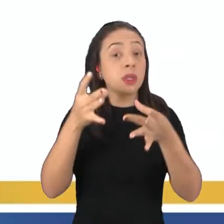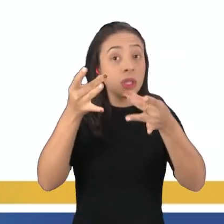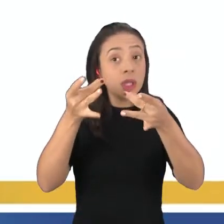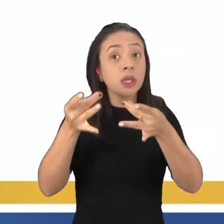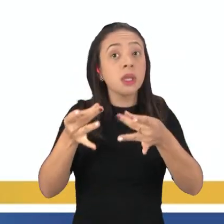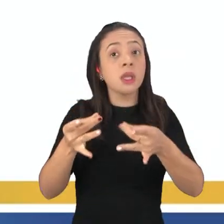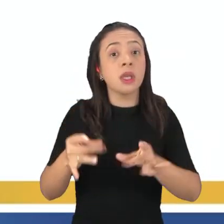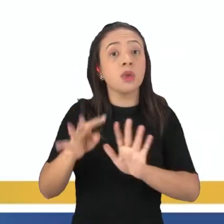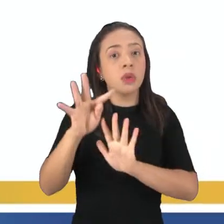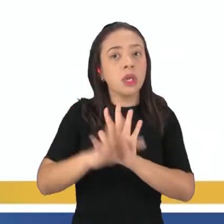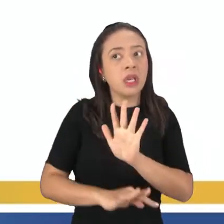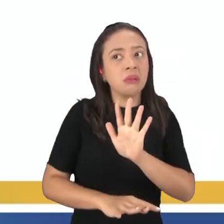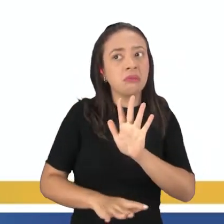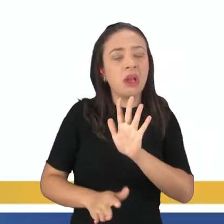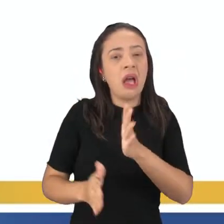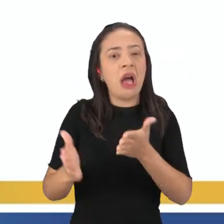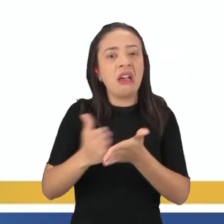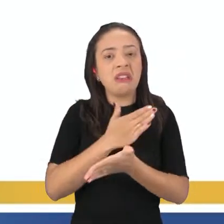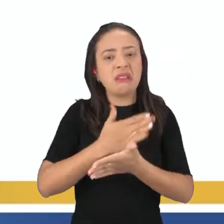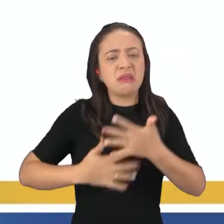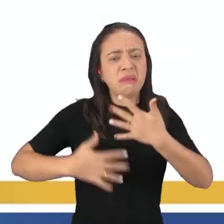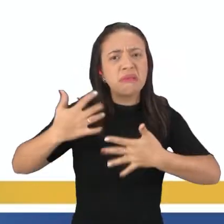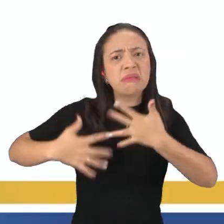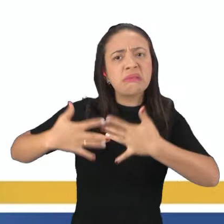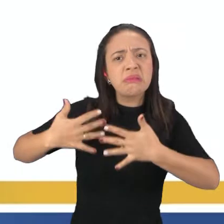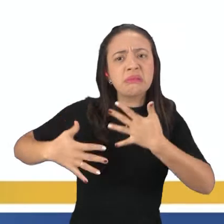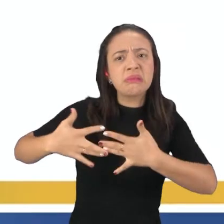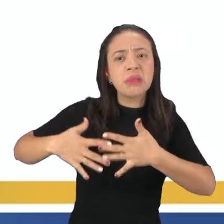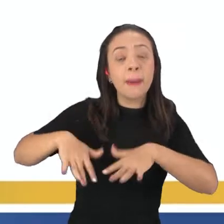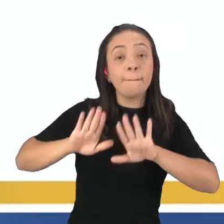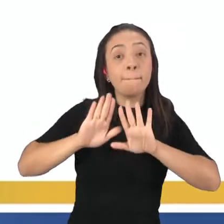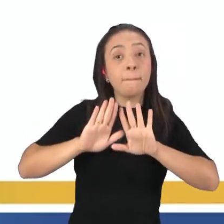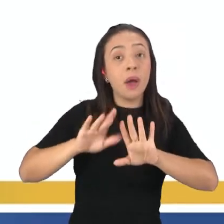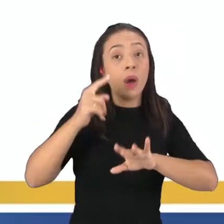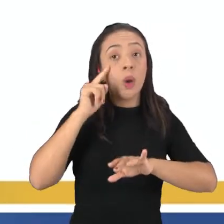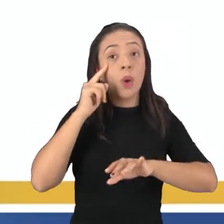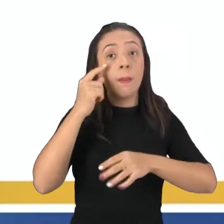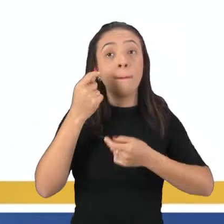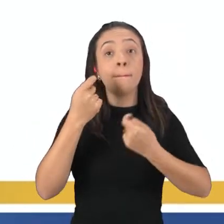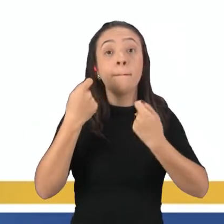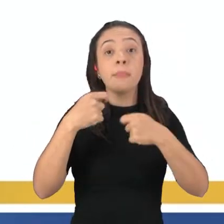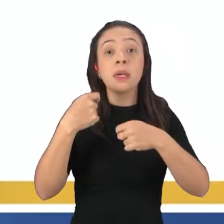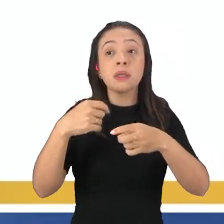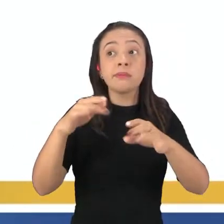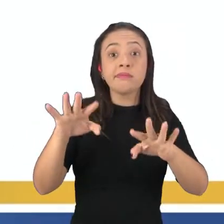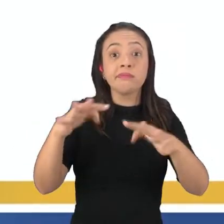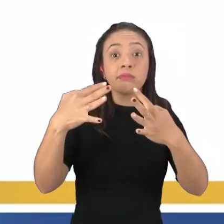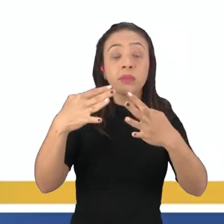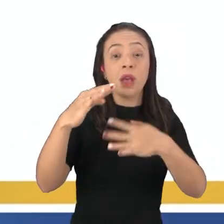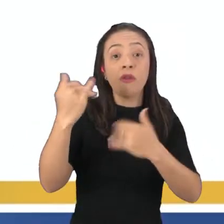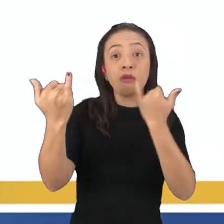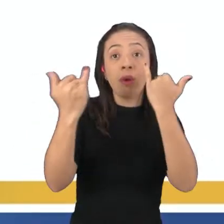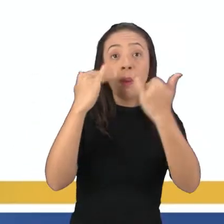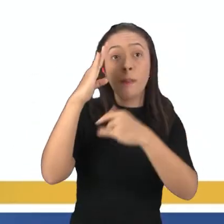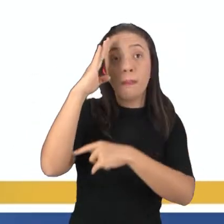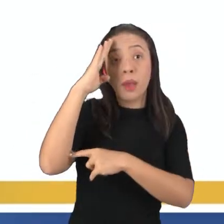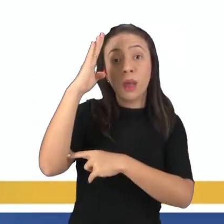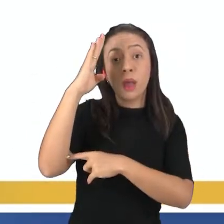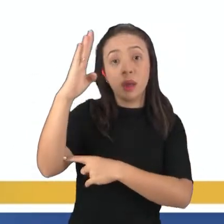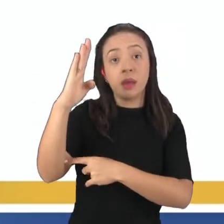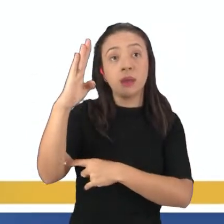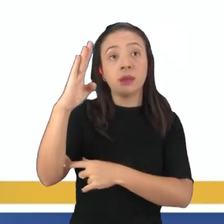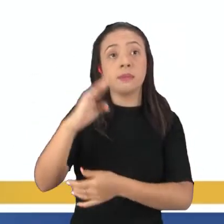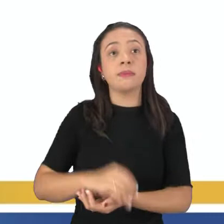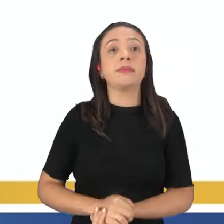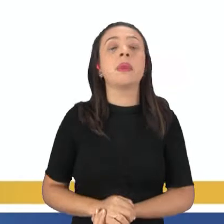esses detalhes, muitas vezes, no texto, a gente se perde e acha que, essa daqui. A gente tem que prestar atenção na ideia principal,